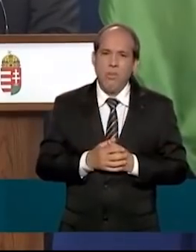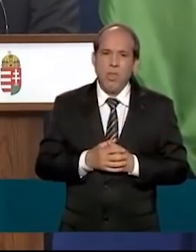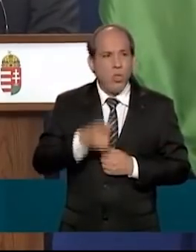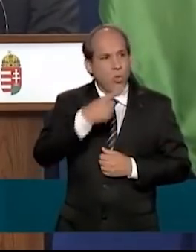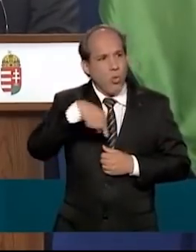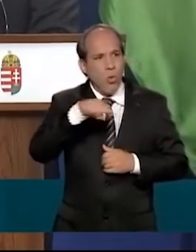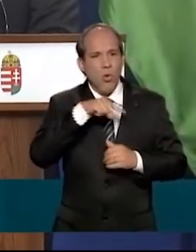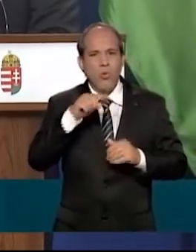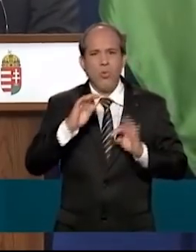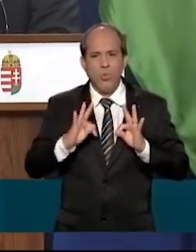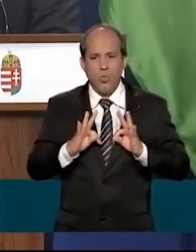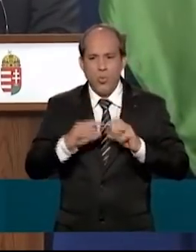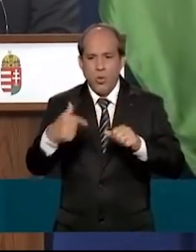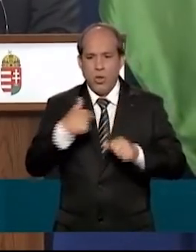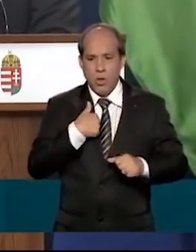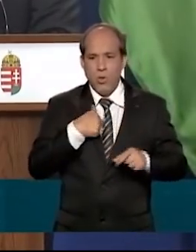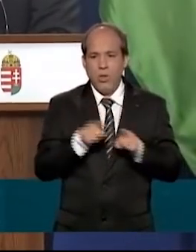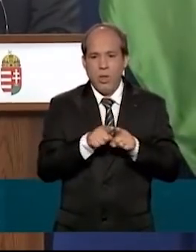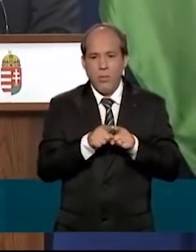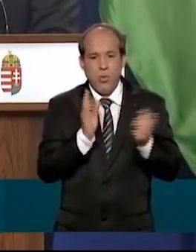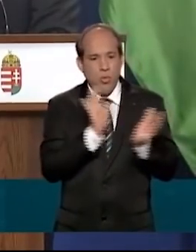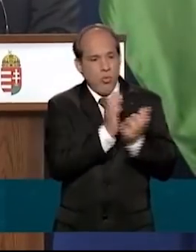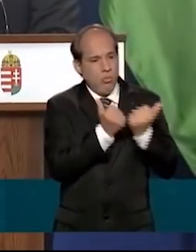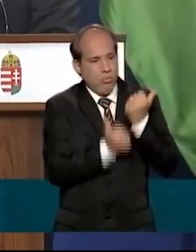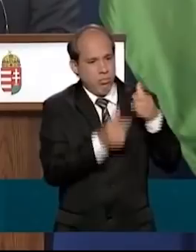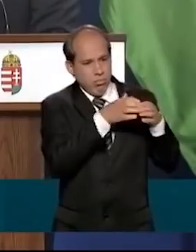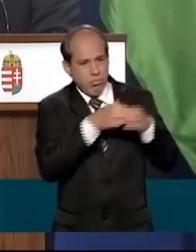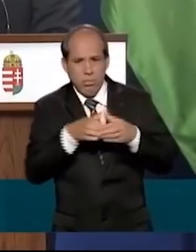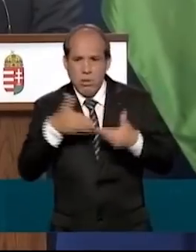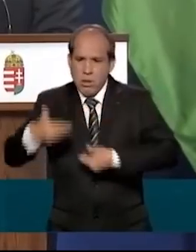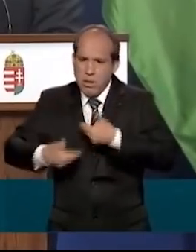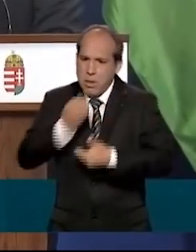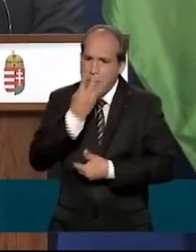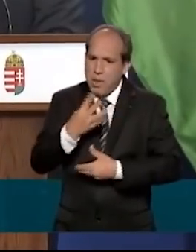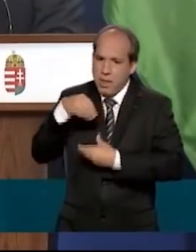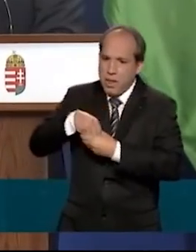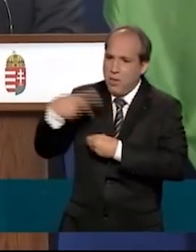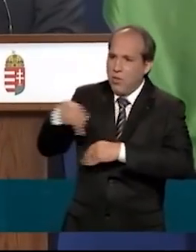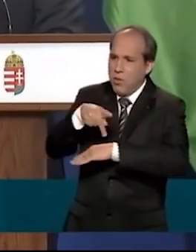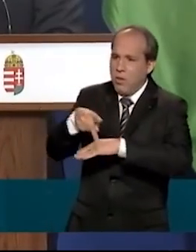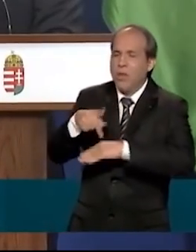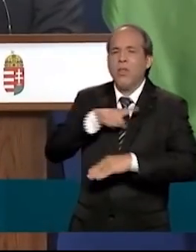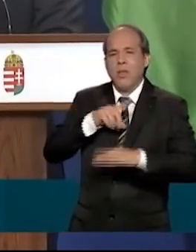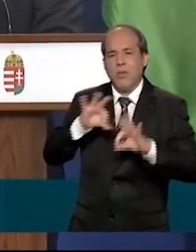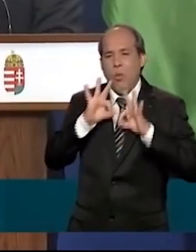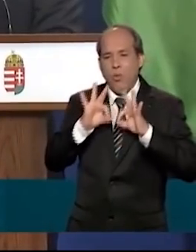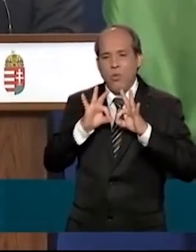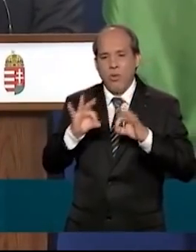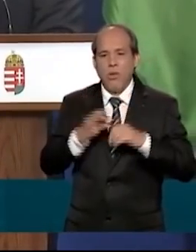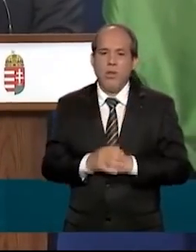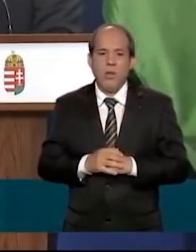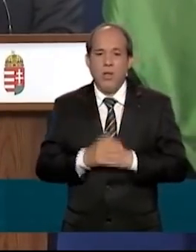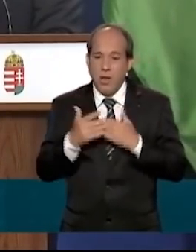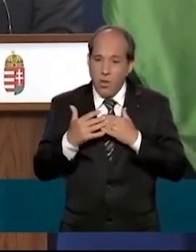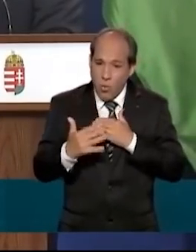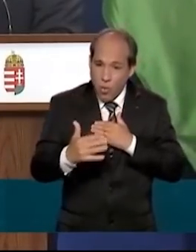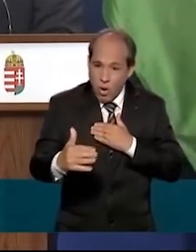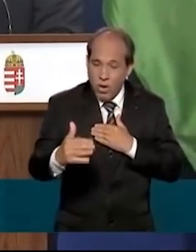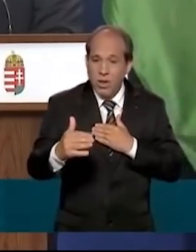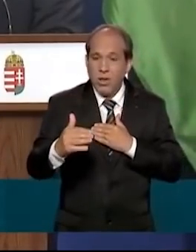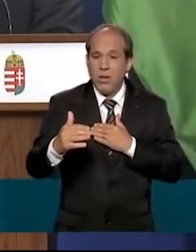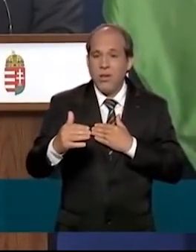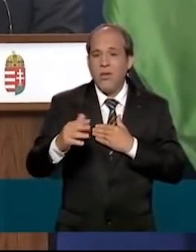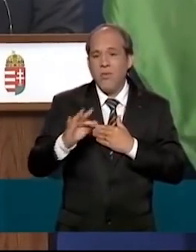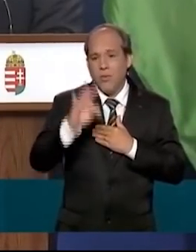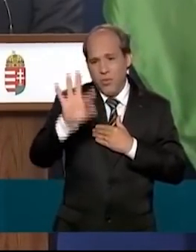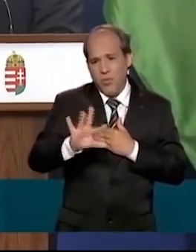todos né Eu e minha comitiva estão sendo tratados em seu país pode ter certeza que dias muito mas